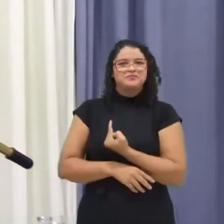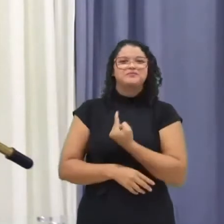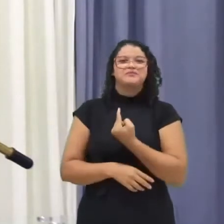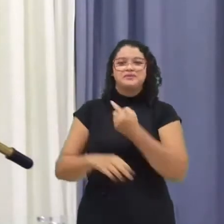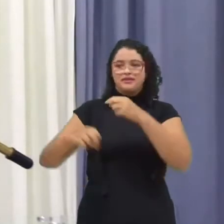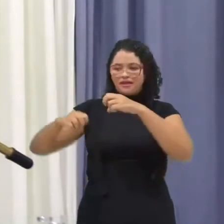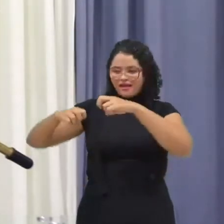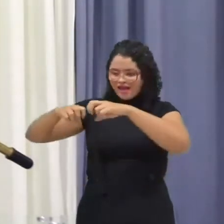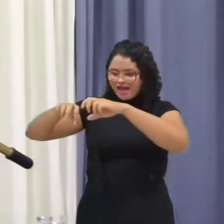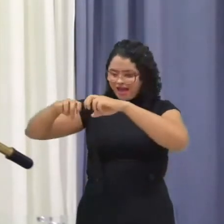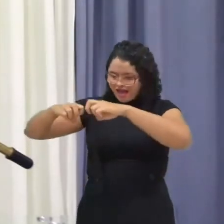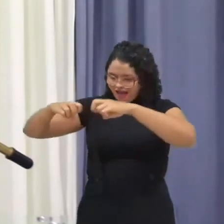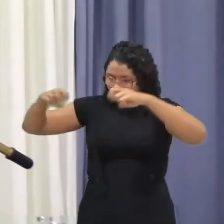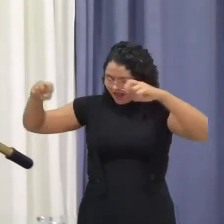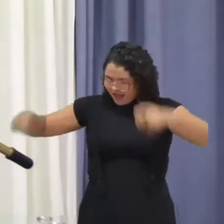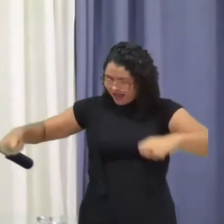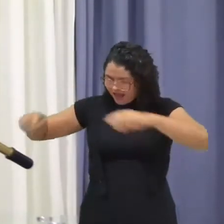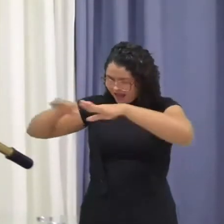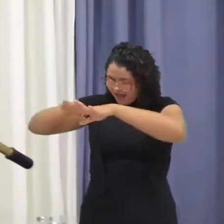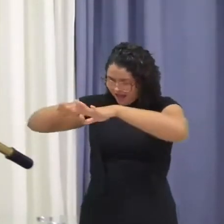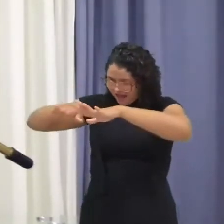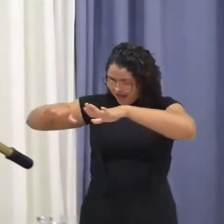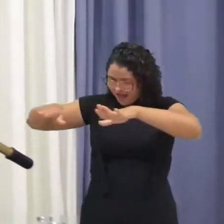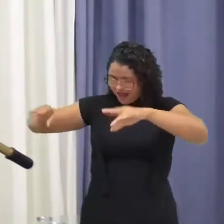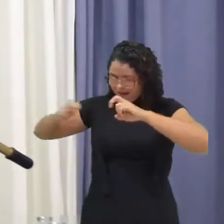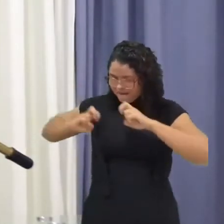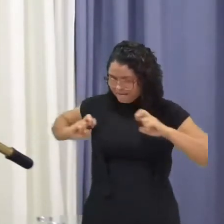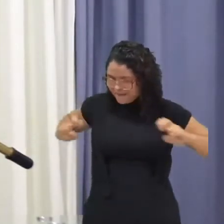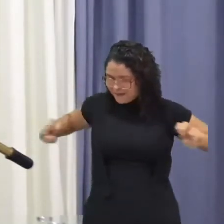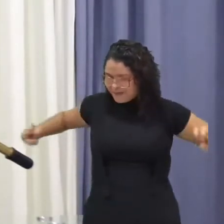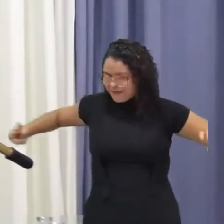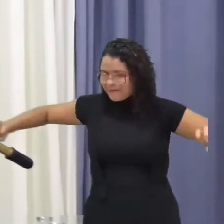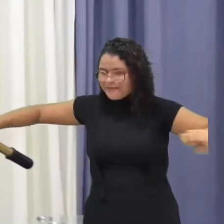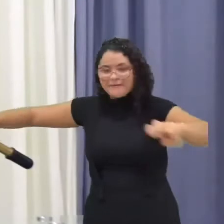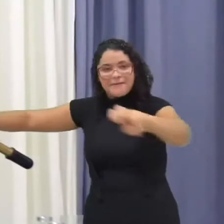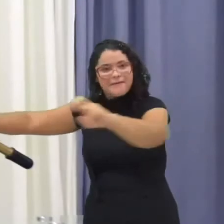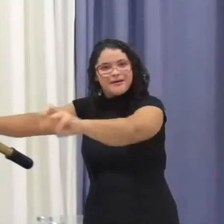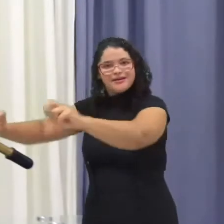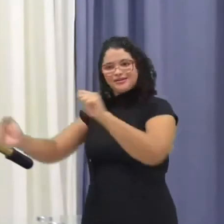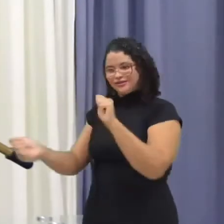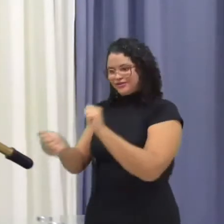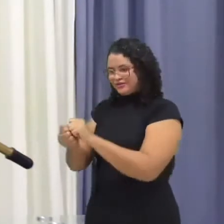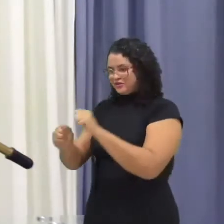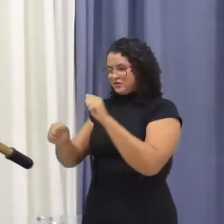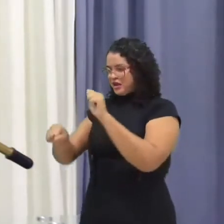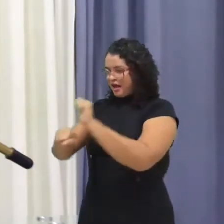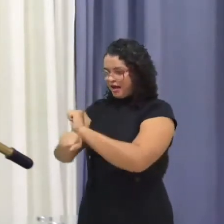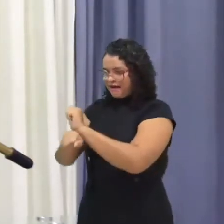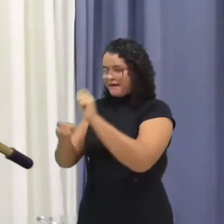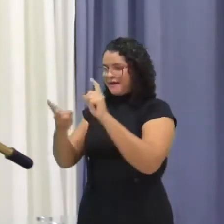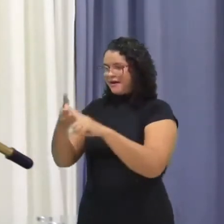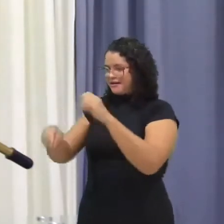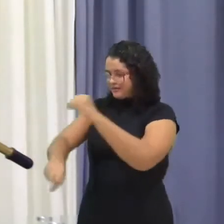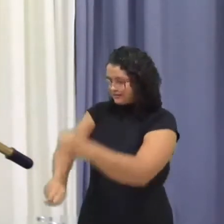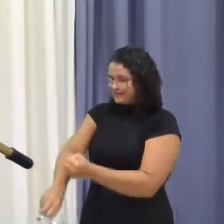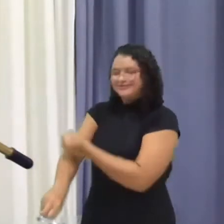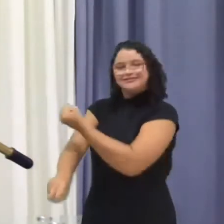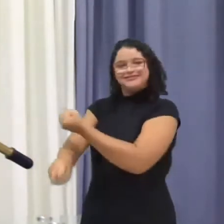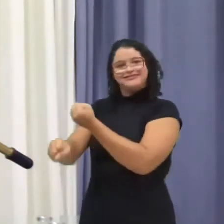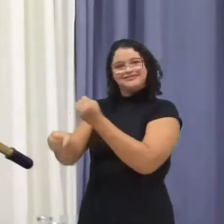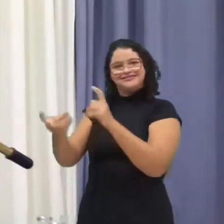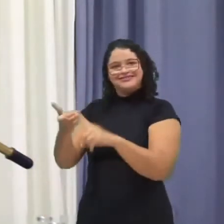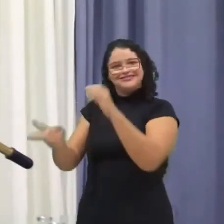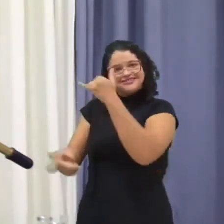à mesa do banquete, ao lado de Abraão, Isaque e Jacó, não é? Os patriarcas do